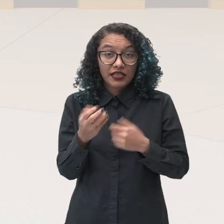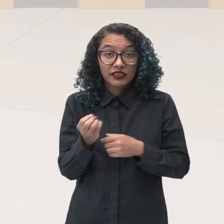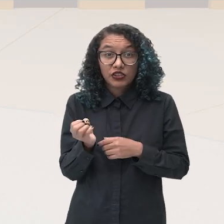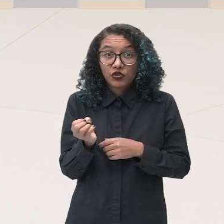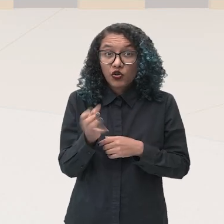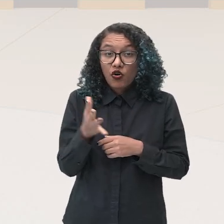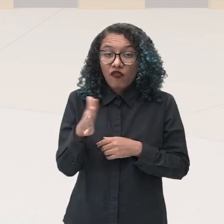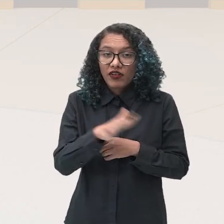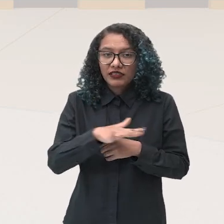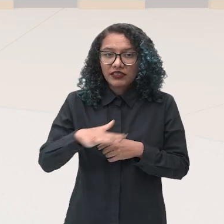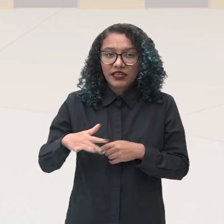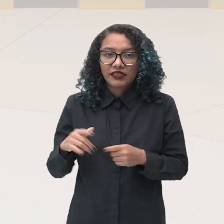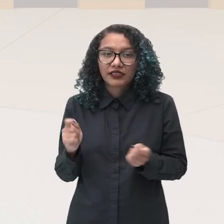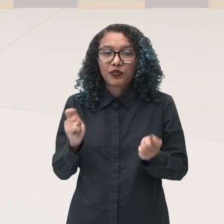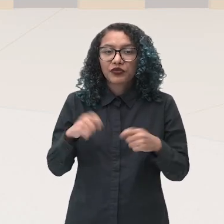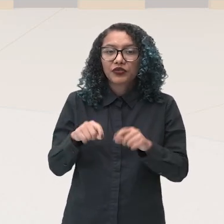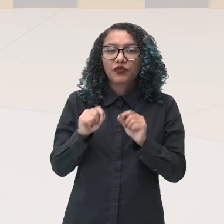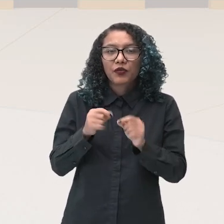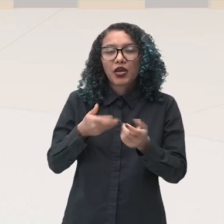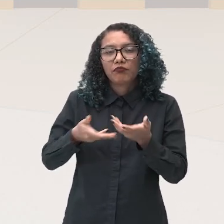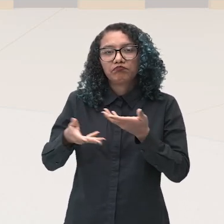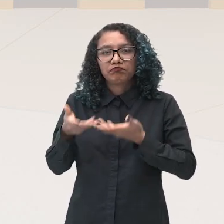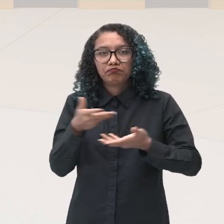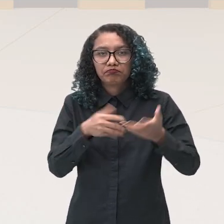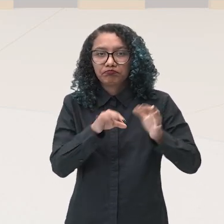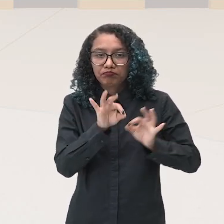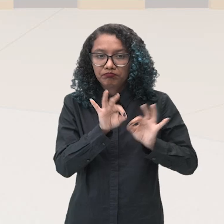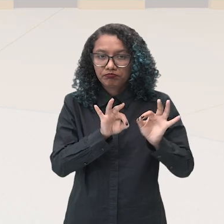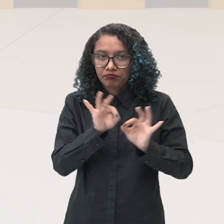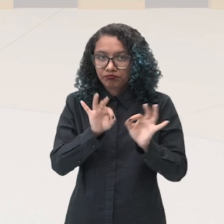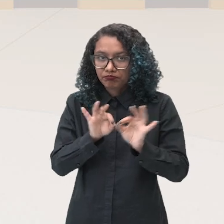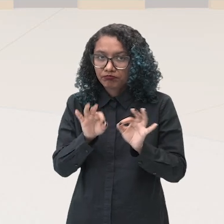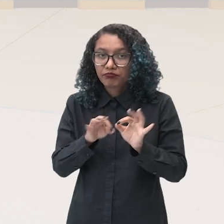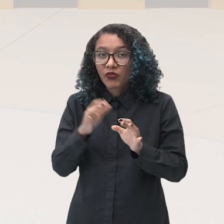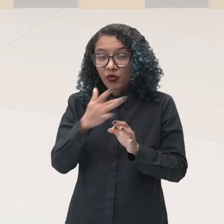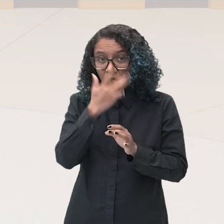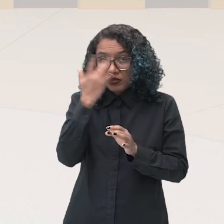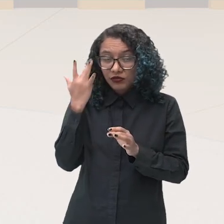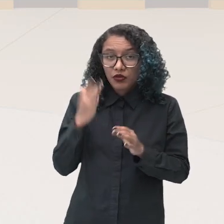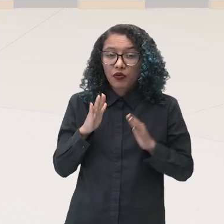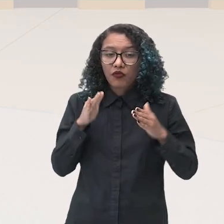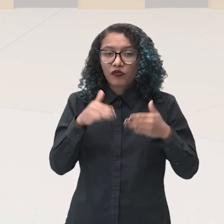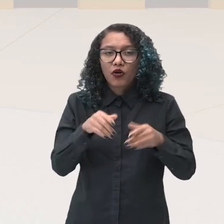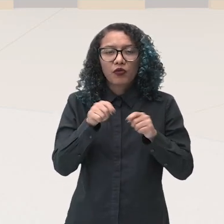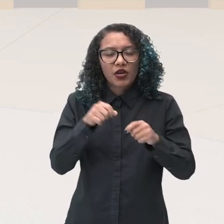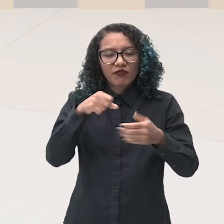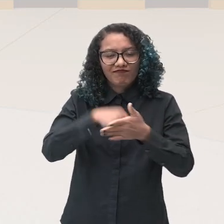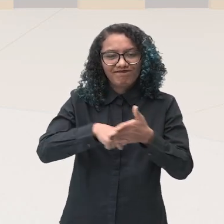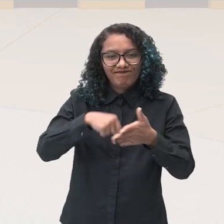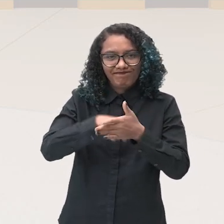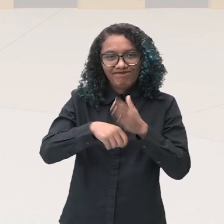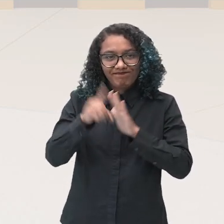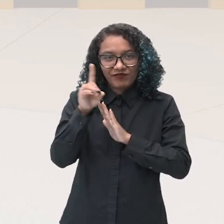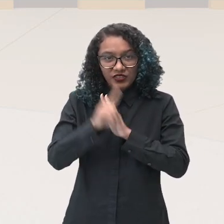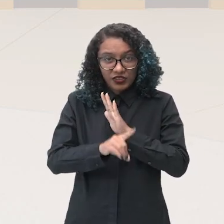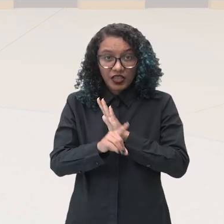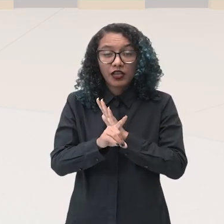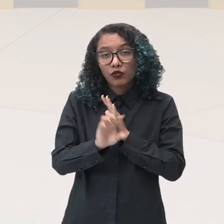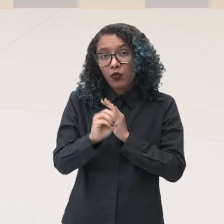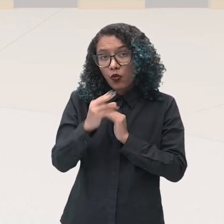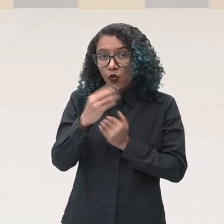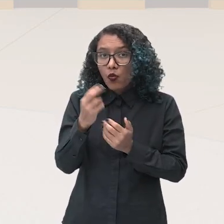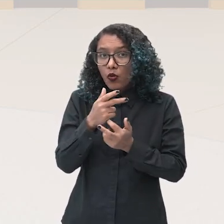que facilitam ali a mobilização, a organização das pessoas para lutar em prol dos seus direitos ou daquilo que eles acham que